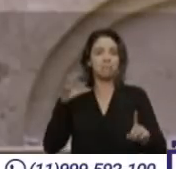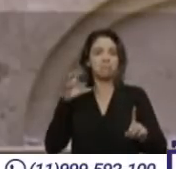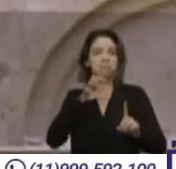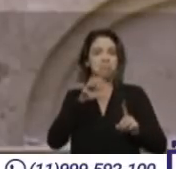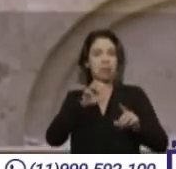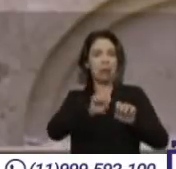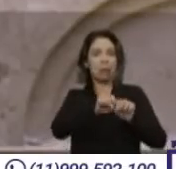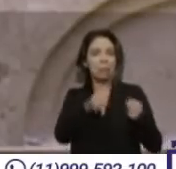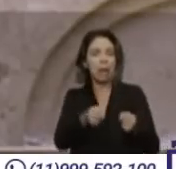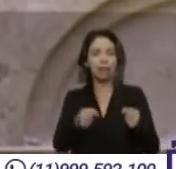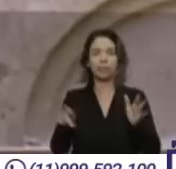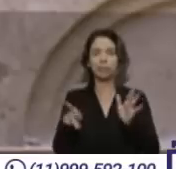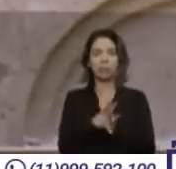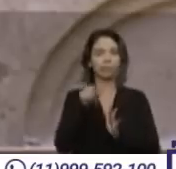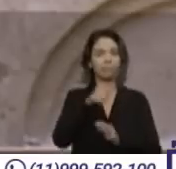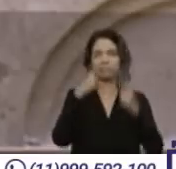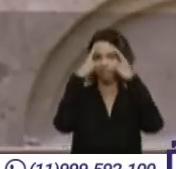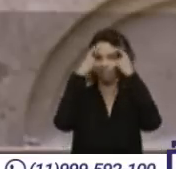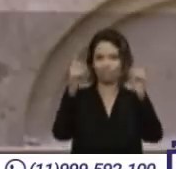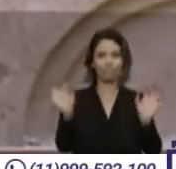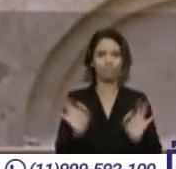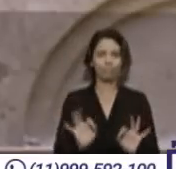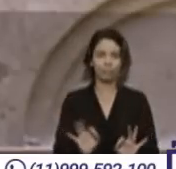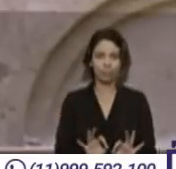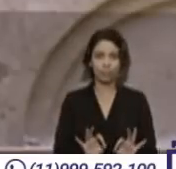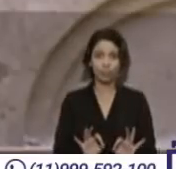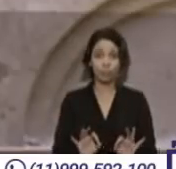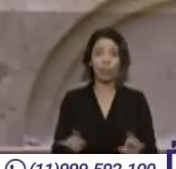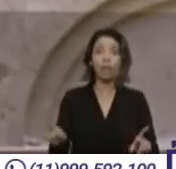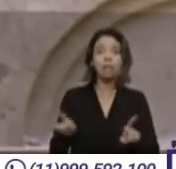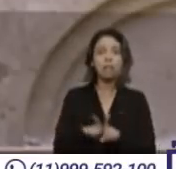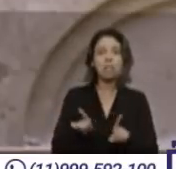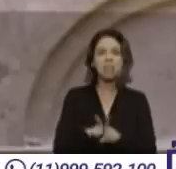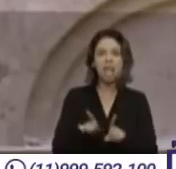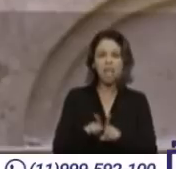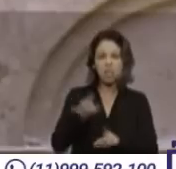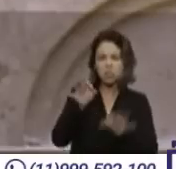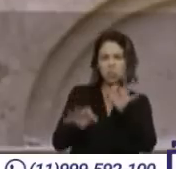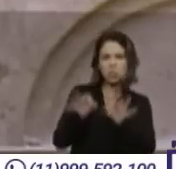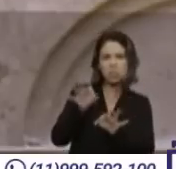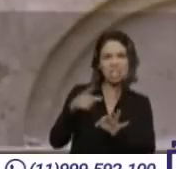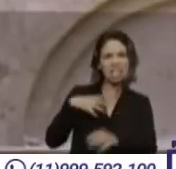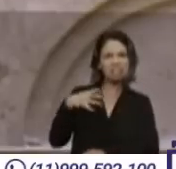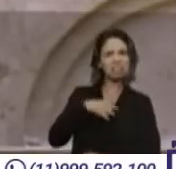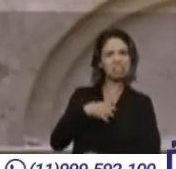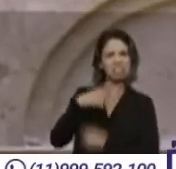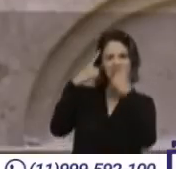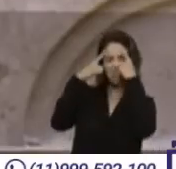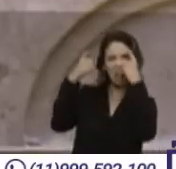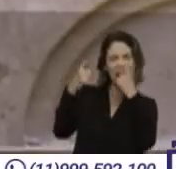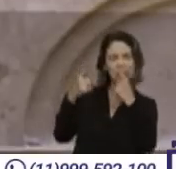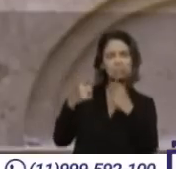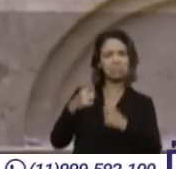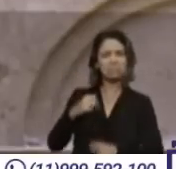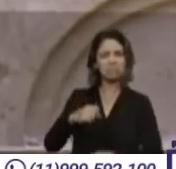ou subjugados pela barbárie. Nem pela barbárie seus juízes se sentirão intimidados.